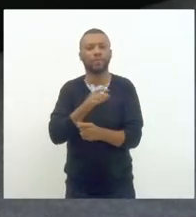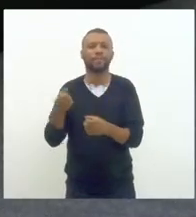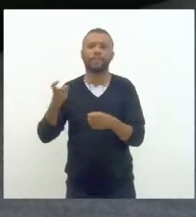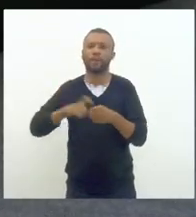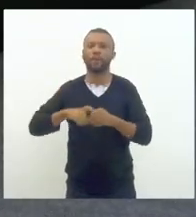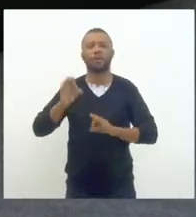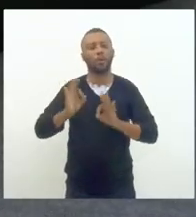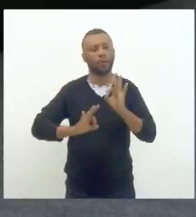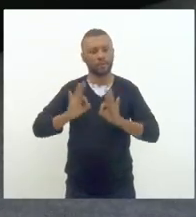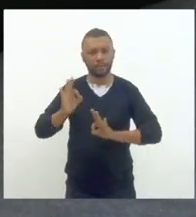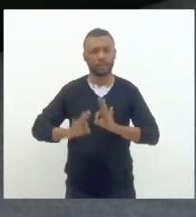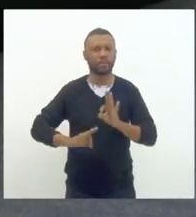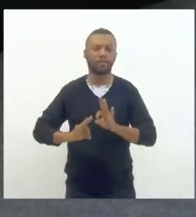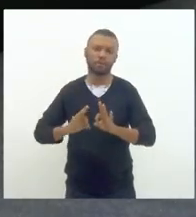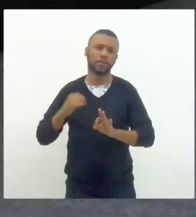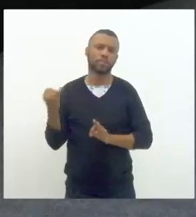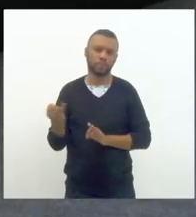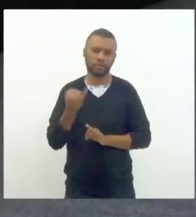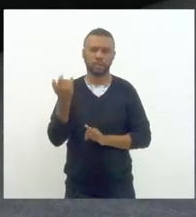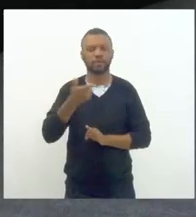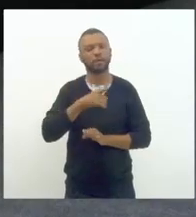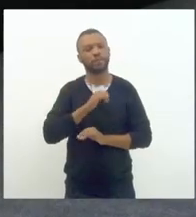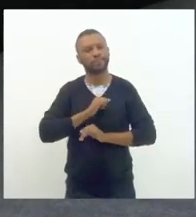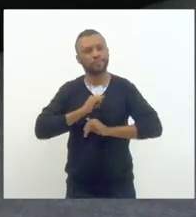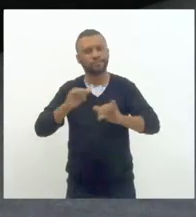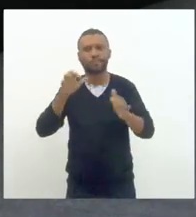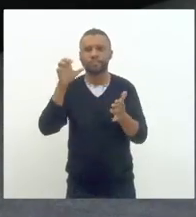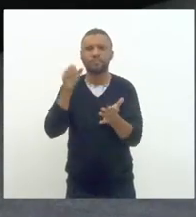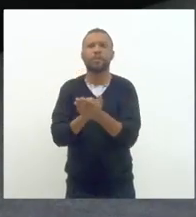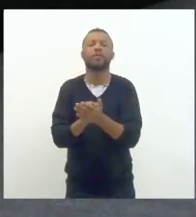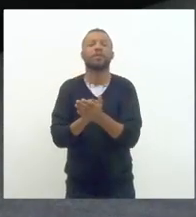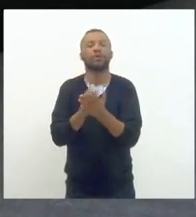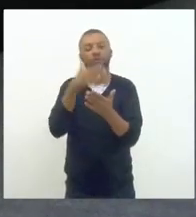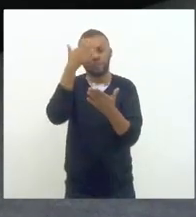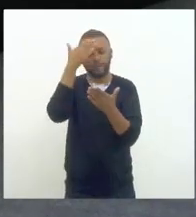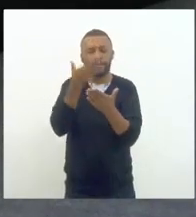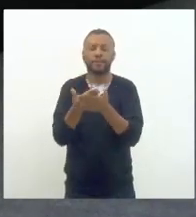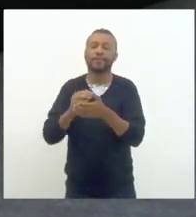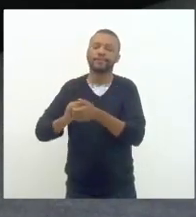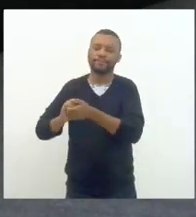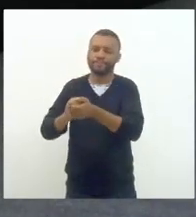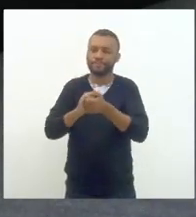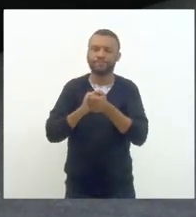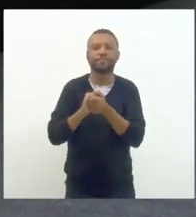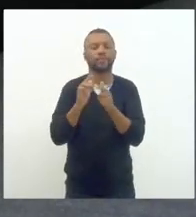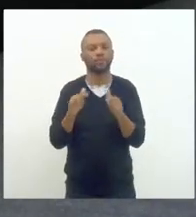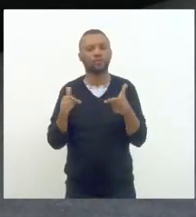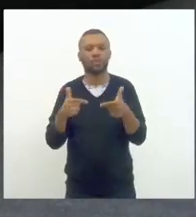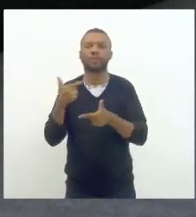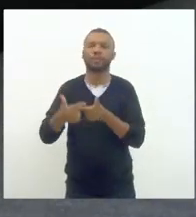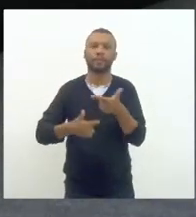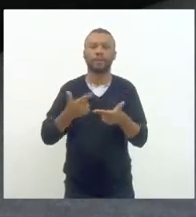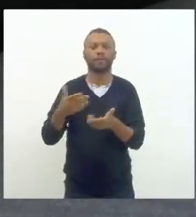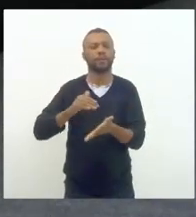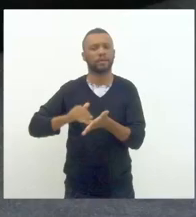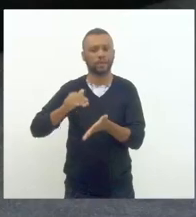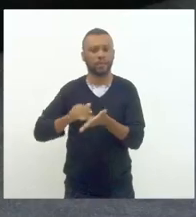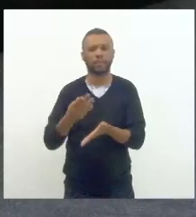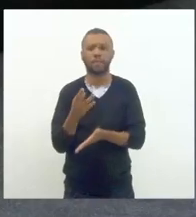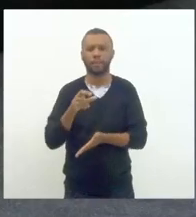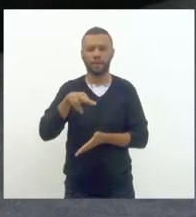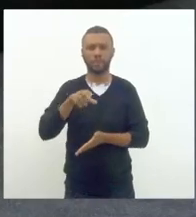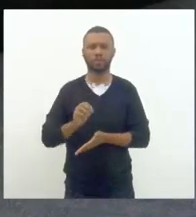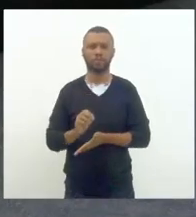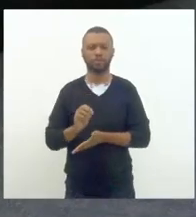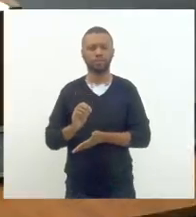organização necessária. Então, só deixando aqui os meus votos de confiança e de saudação ao excelente trabalho do secretário Breno Carnevale à frente da